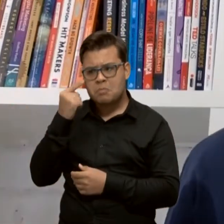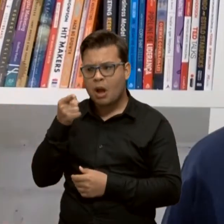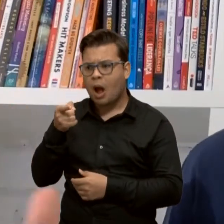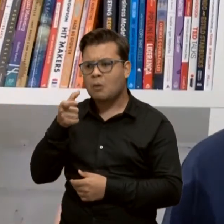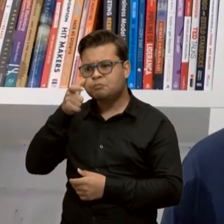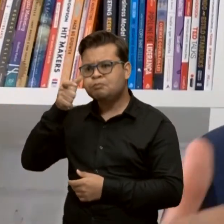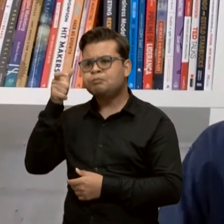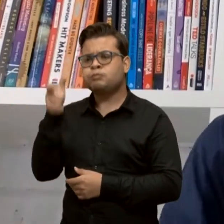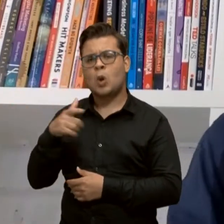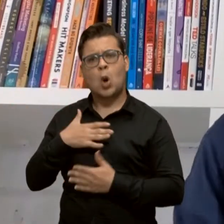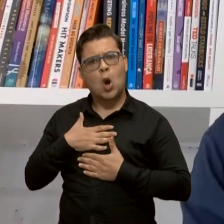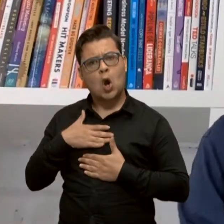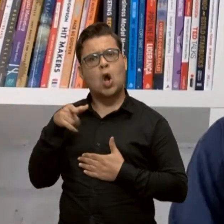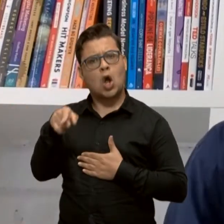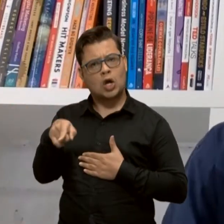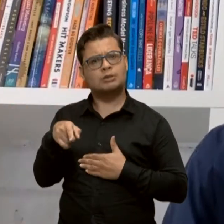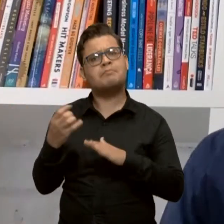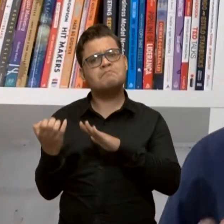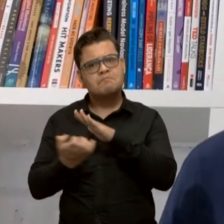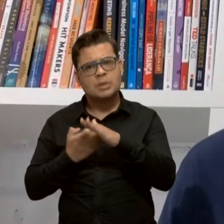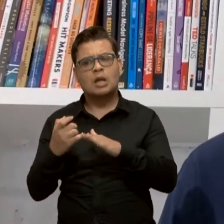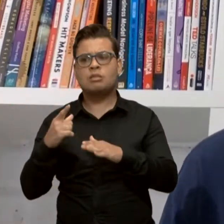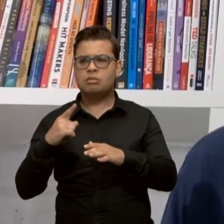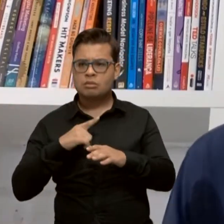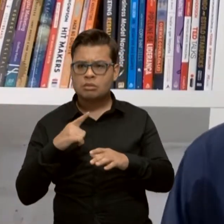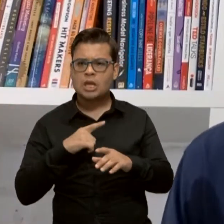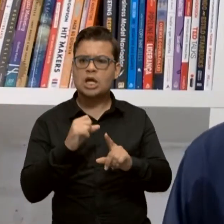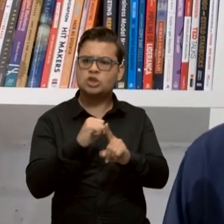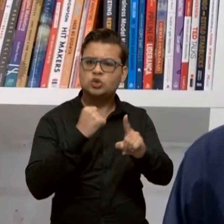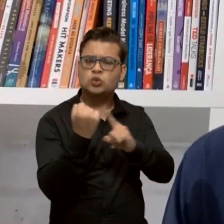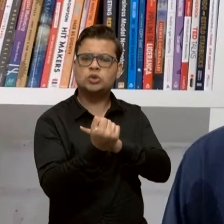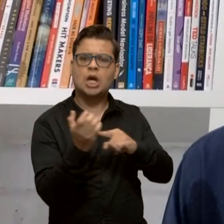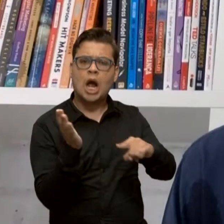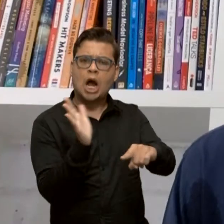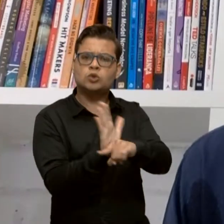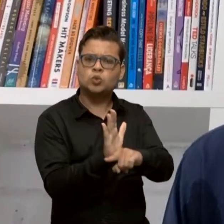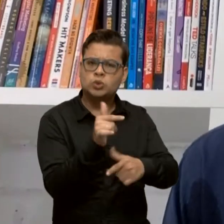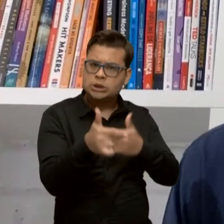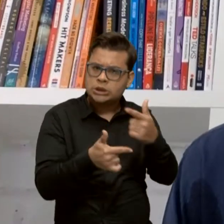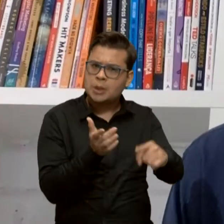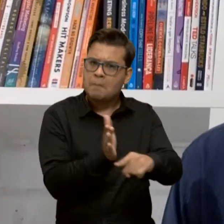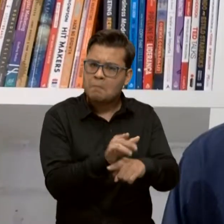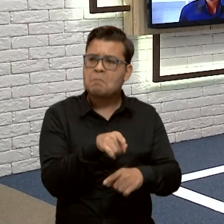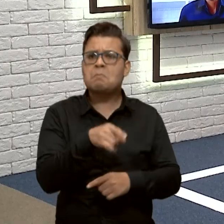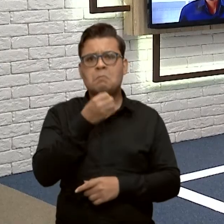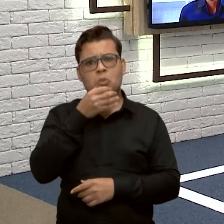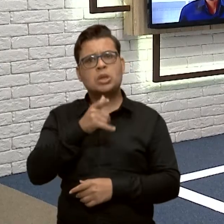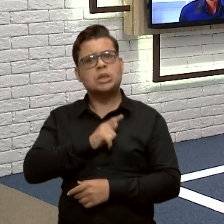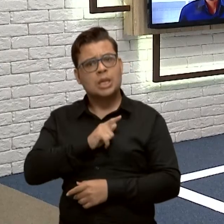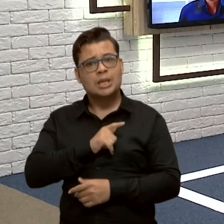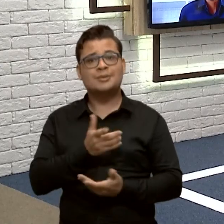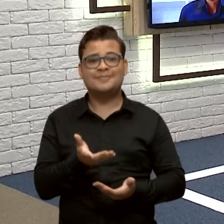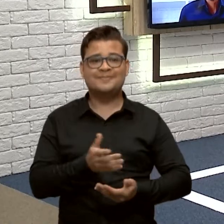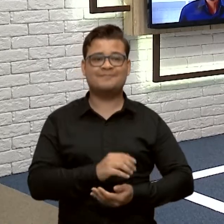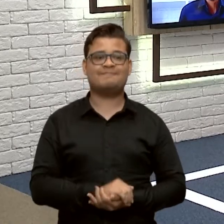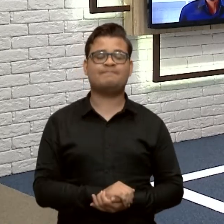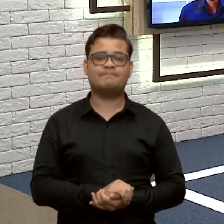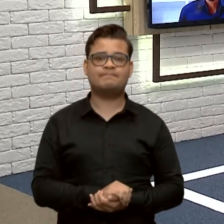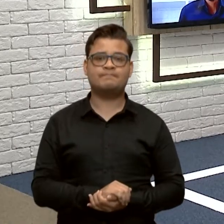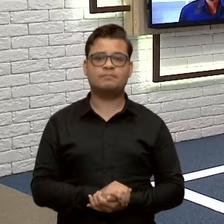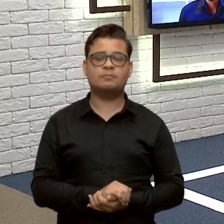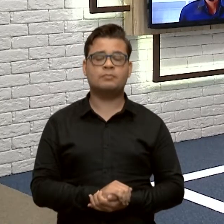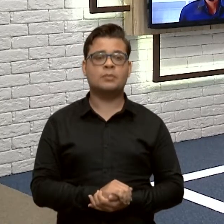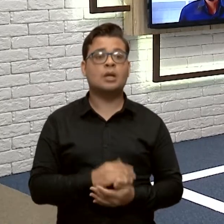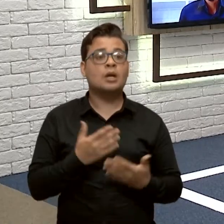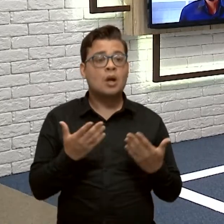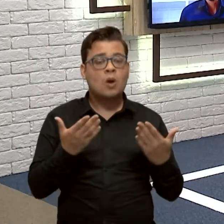pontos sociais, essas ações sociais em troca do próprio crédito. Gente, vamos ampliar um pouquinho então a conversa agora e